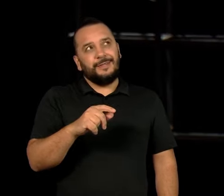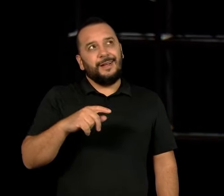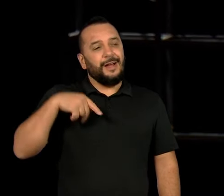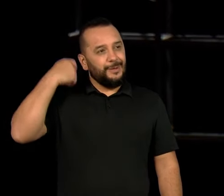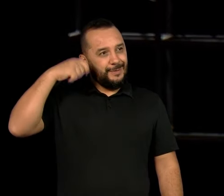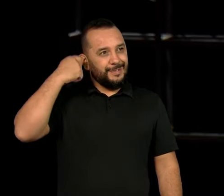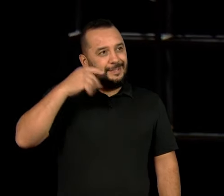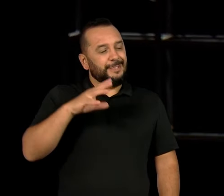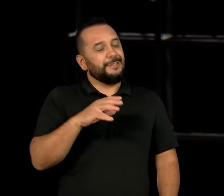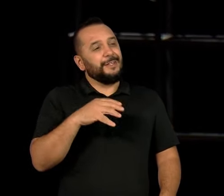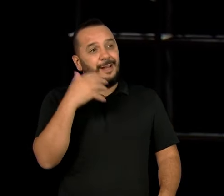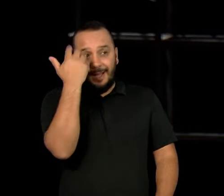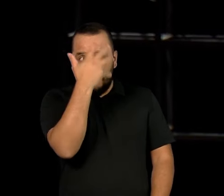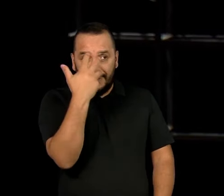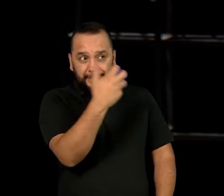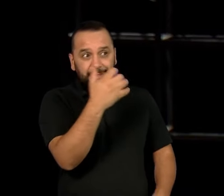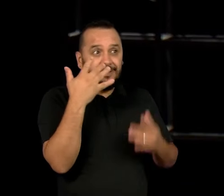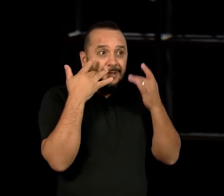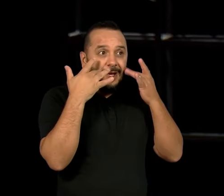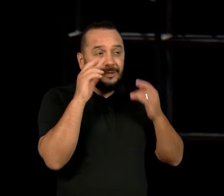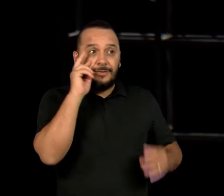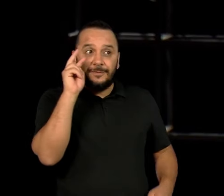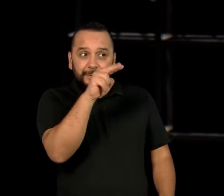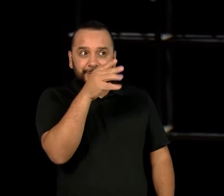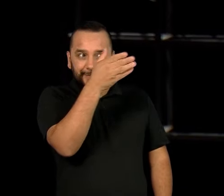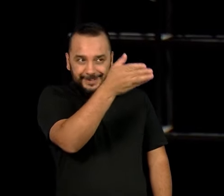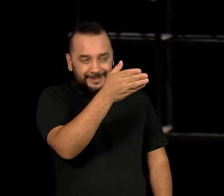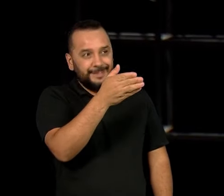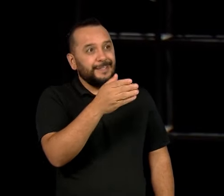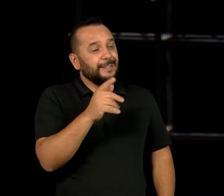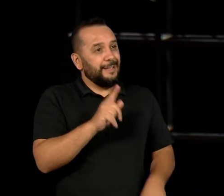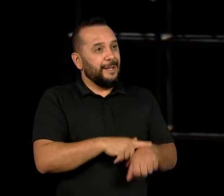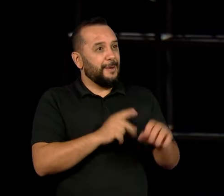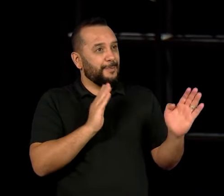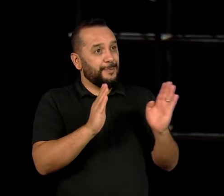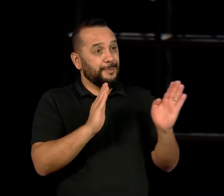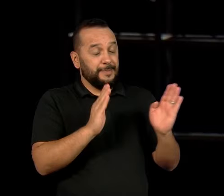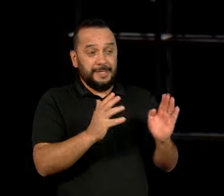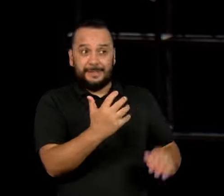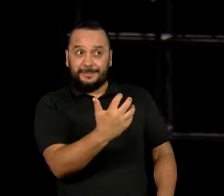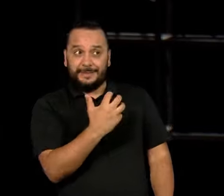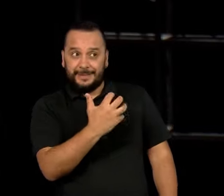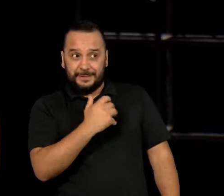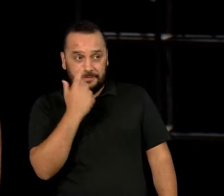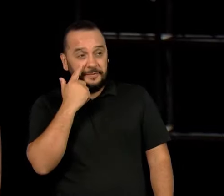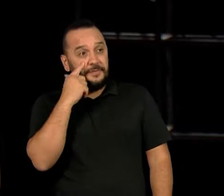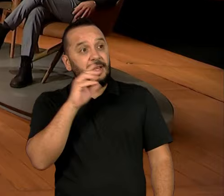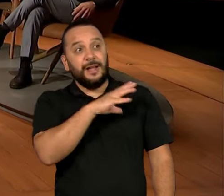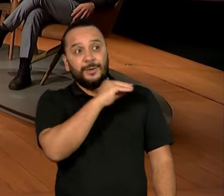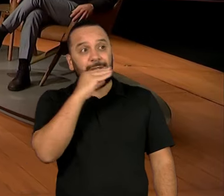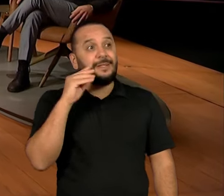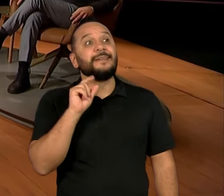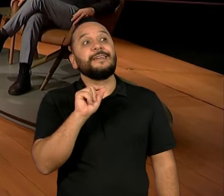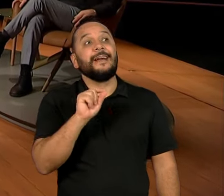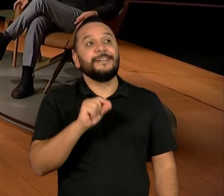apaixonado por teatro te viu no palco e isso foi para ele uma inspiração. Olha só o que ele te conta.